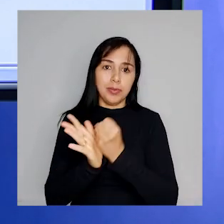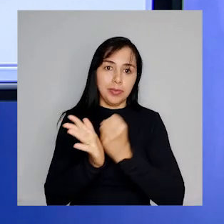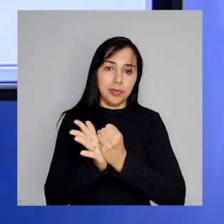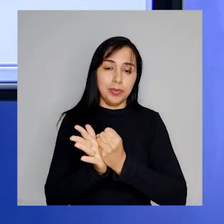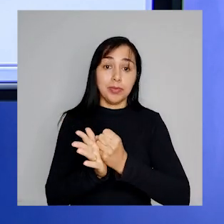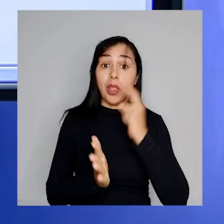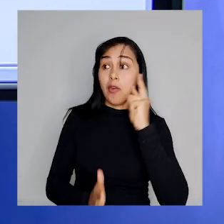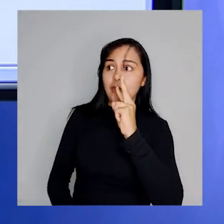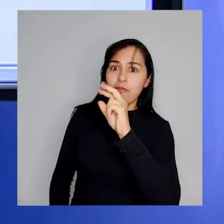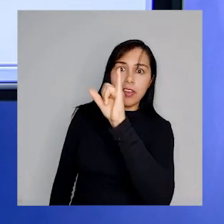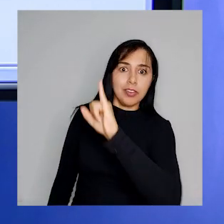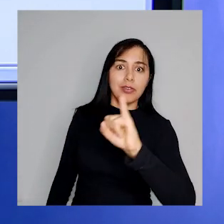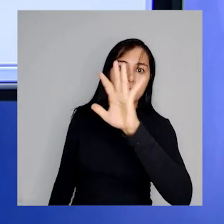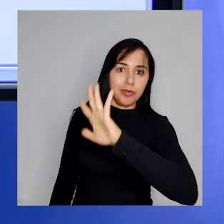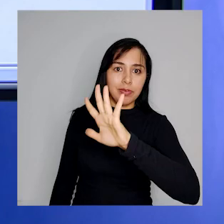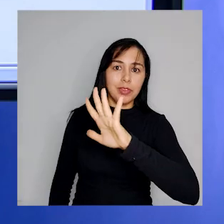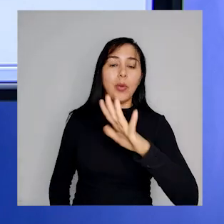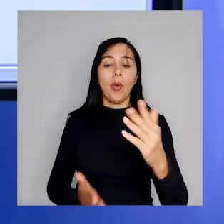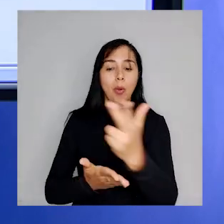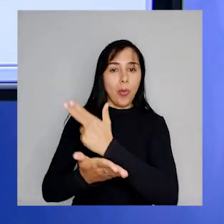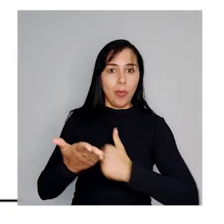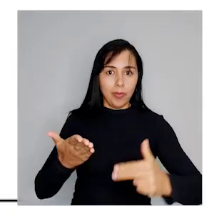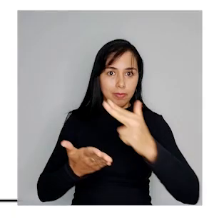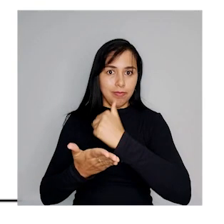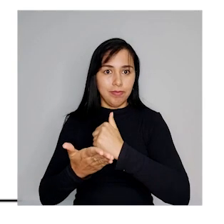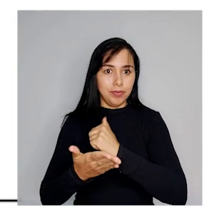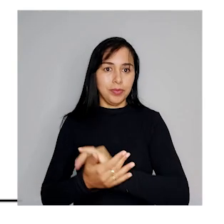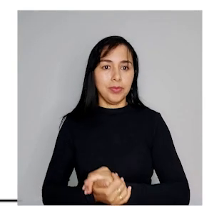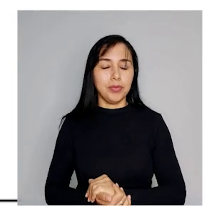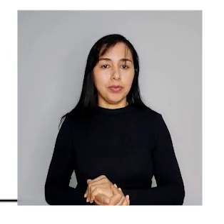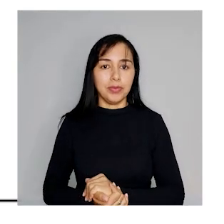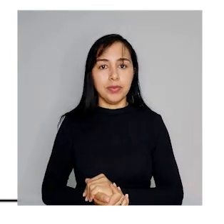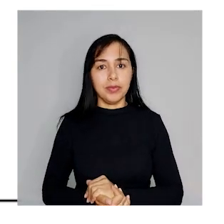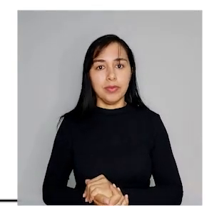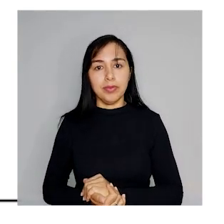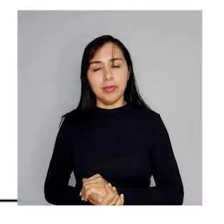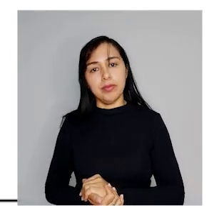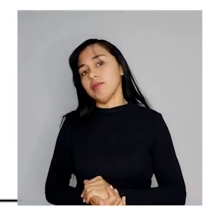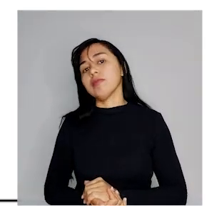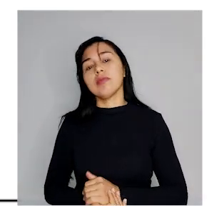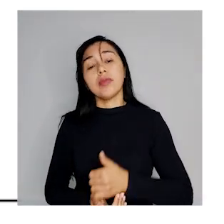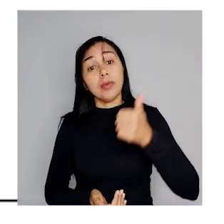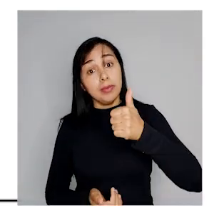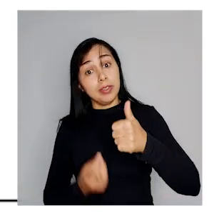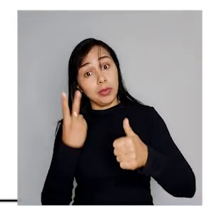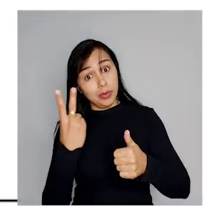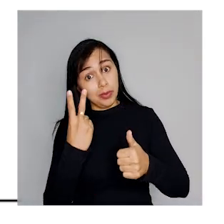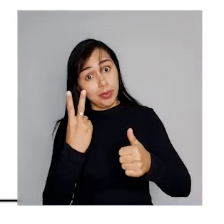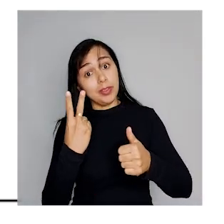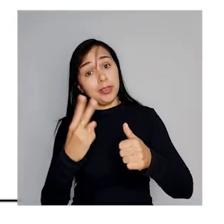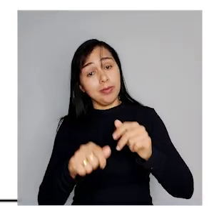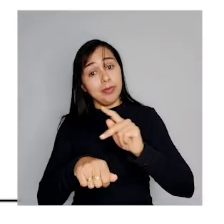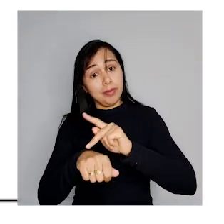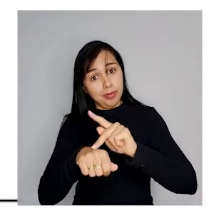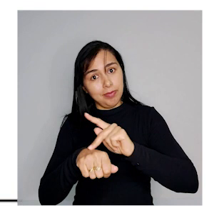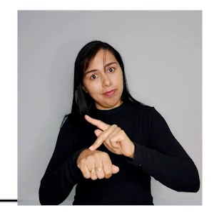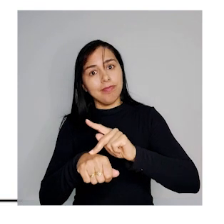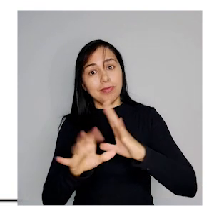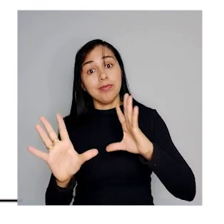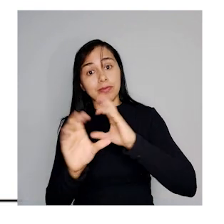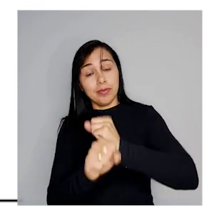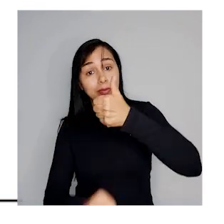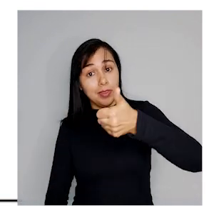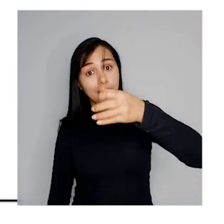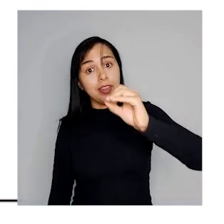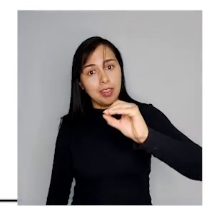tem uma ilustração, né, falando, certamente aqui foi da primeira jogada, onde ela derrubou 2 pinos pretos, 10